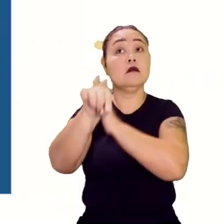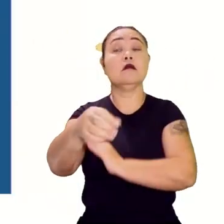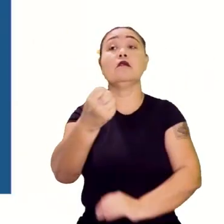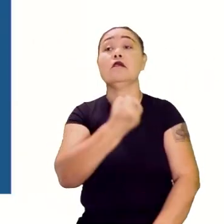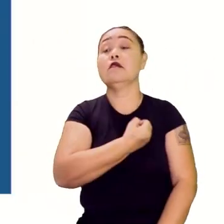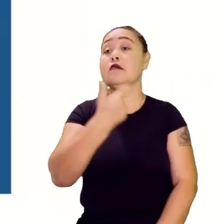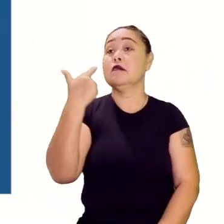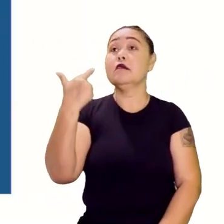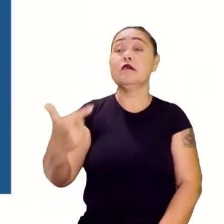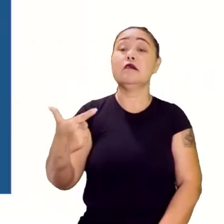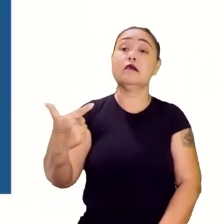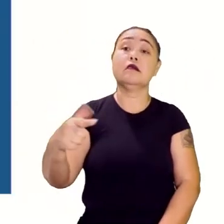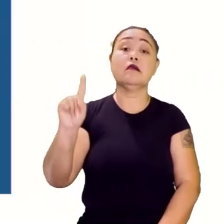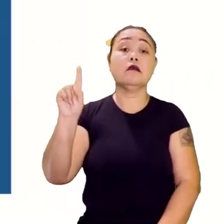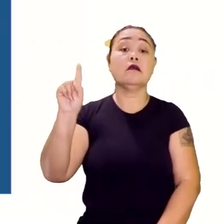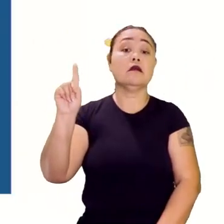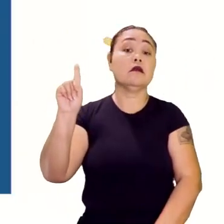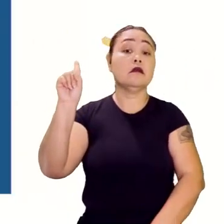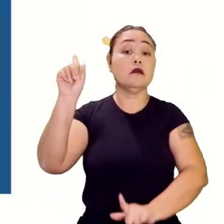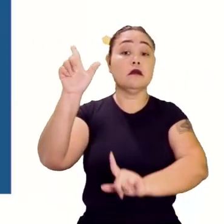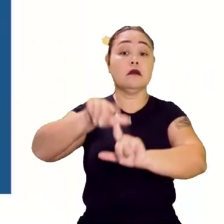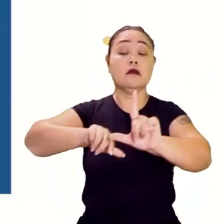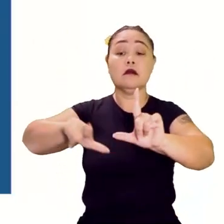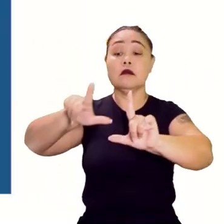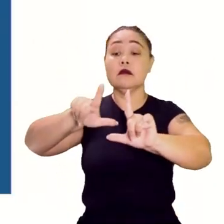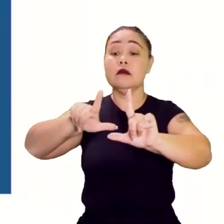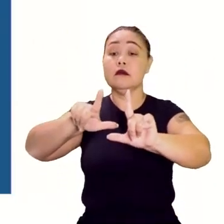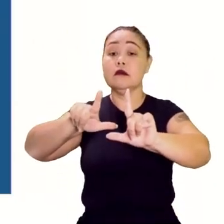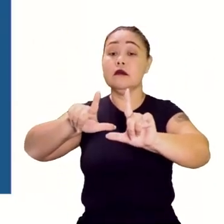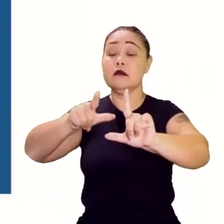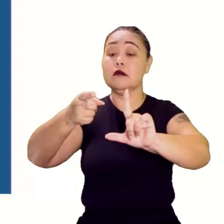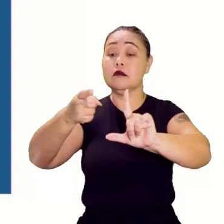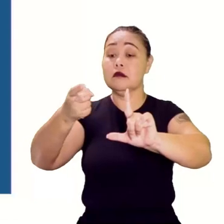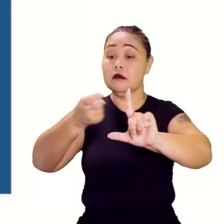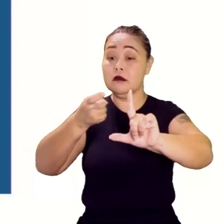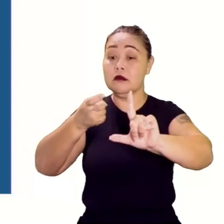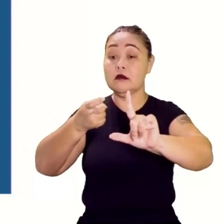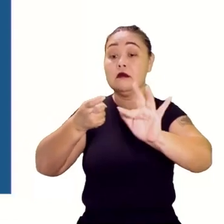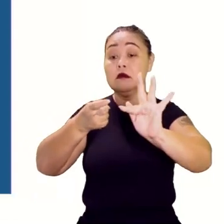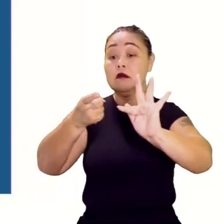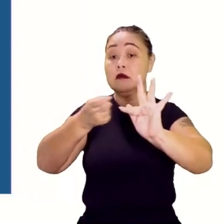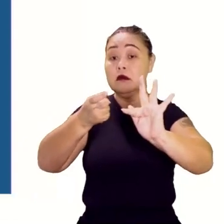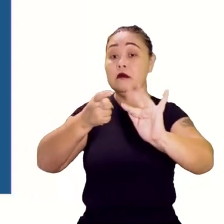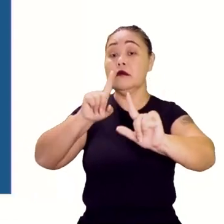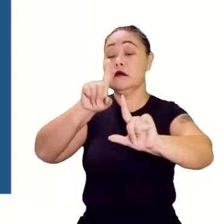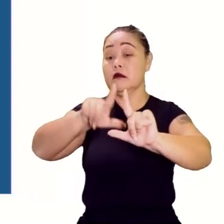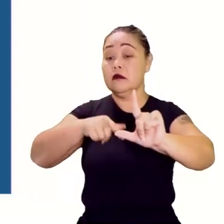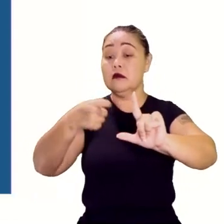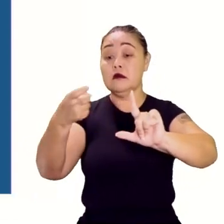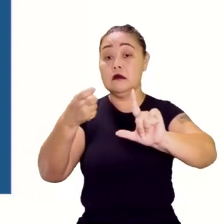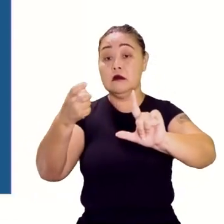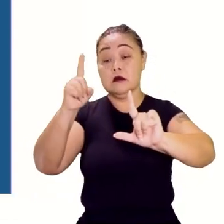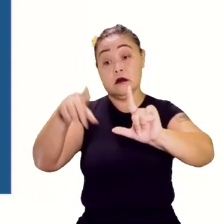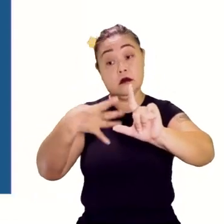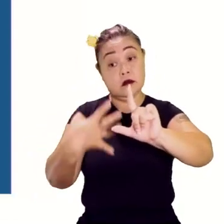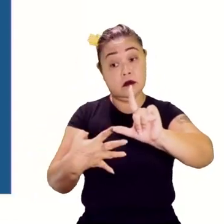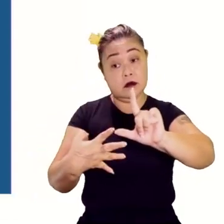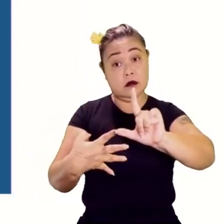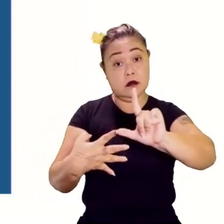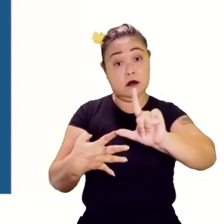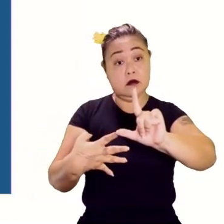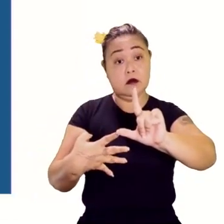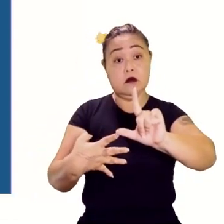número 2 agora. Dada sim. A função logarítmica f de x igual ao logaritmo de x na